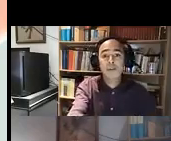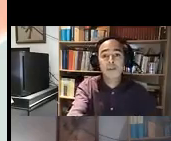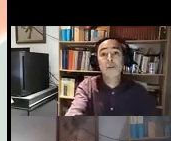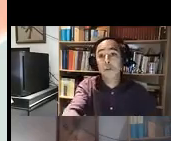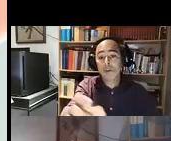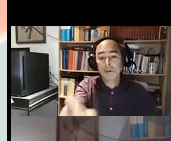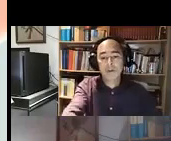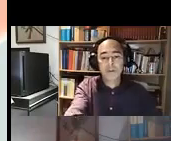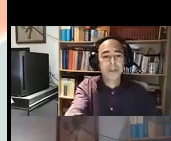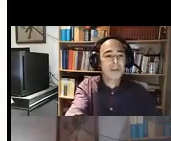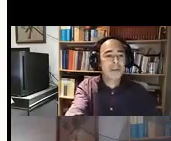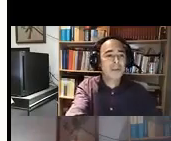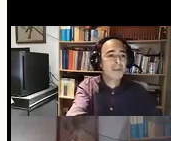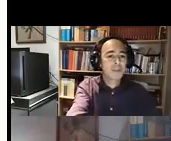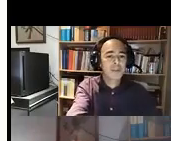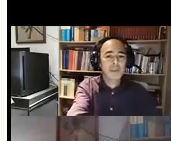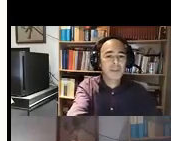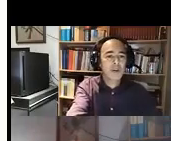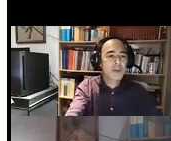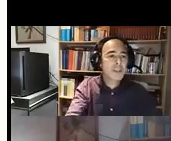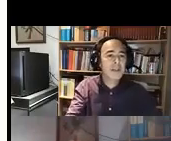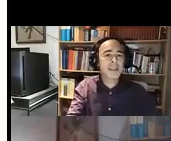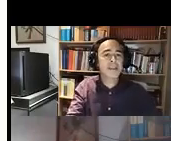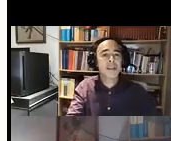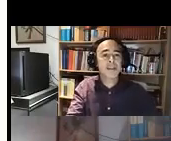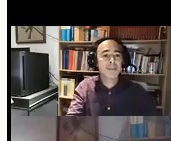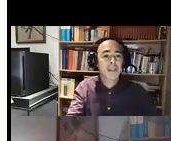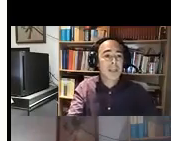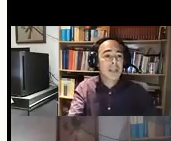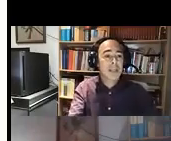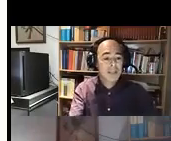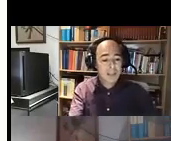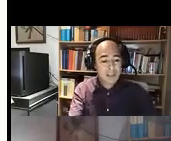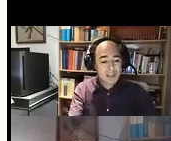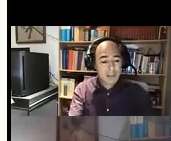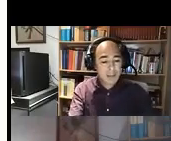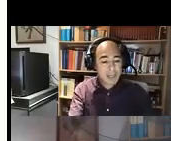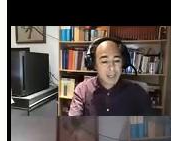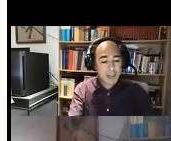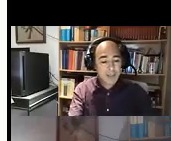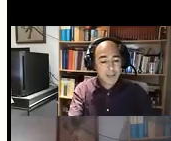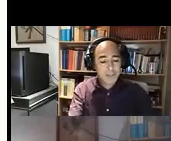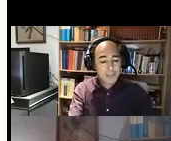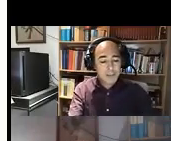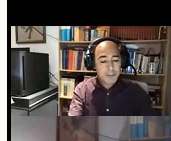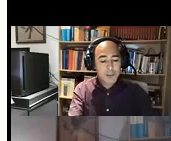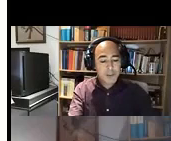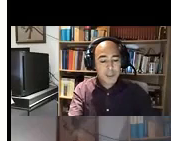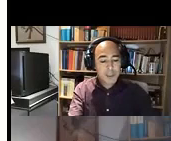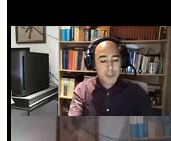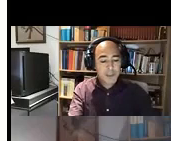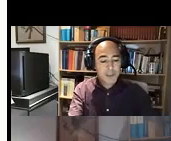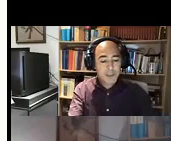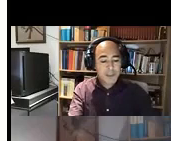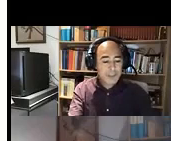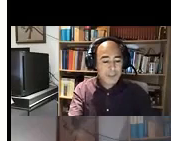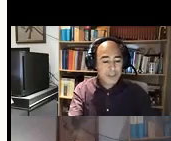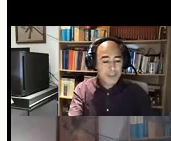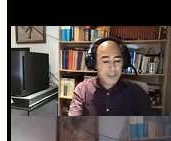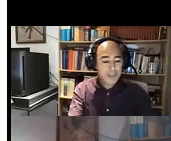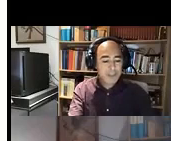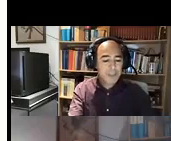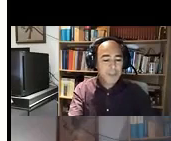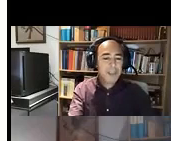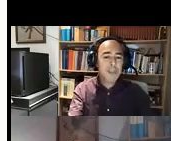aí grandes produtos que o rosto também realmente não aparecer mais à frente aqui em relação as máquinas faltam já 15 ele